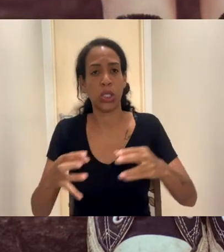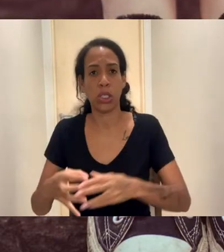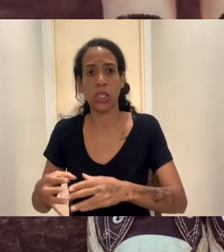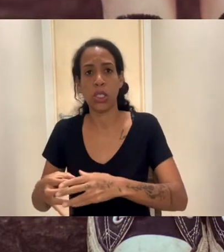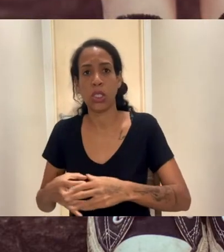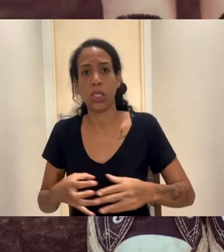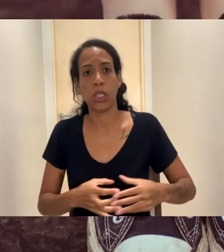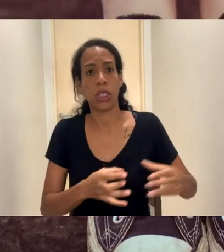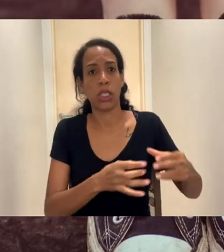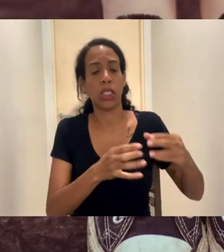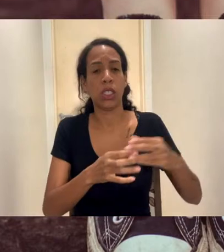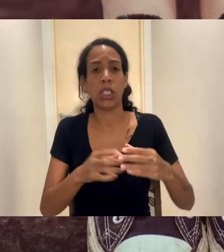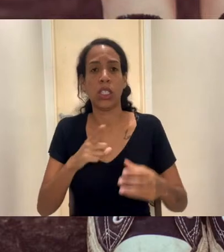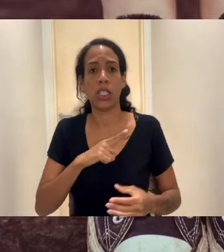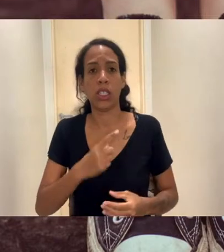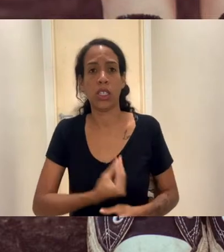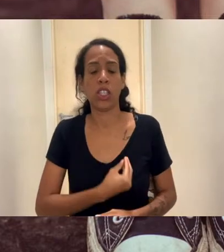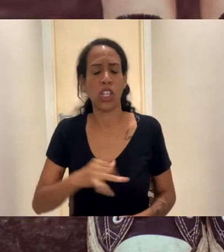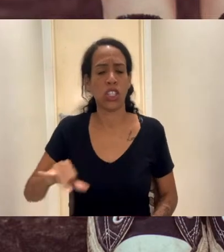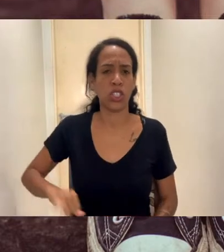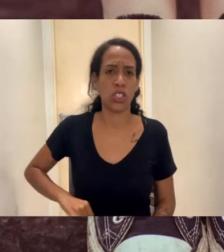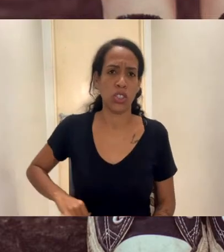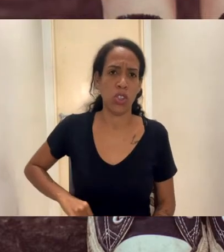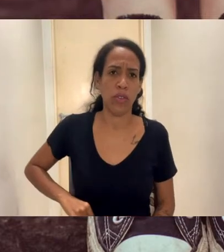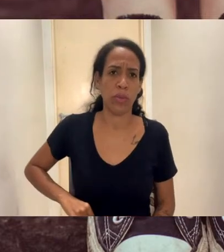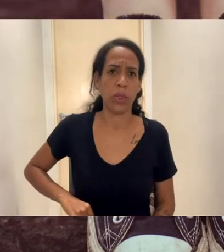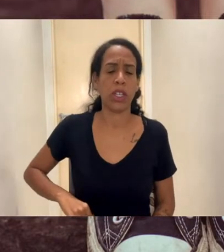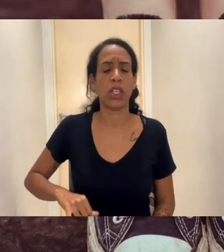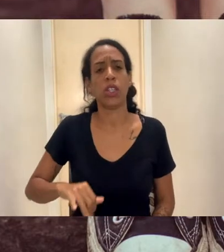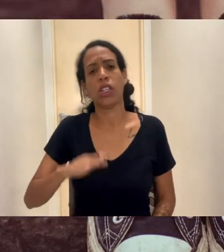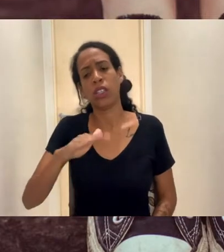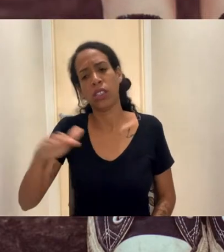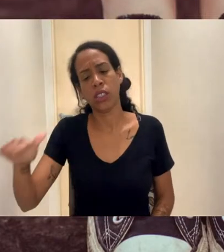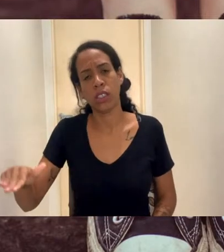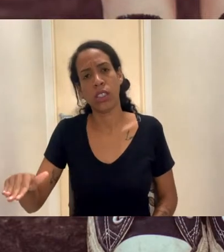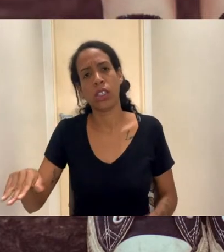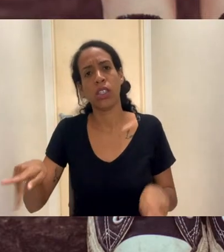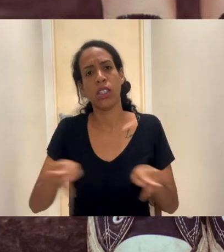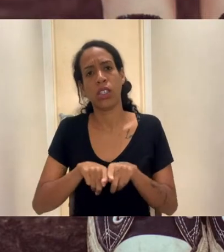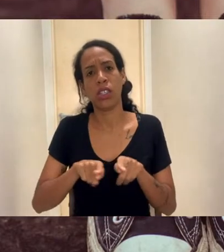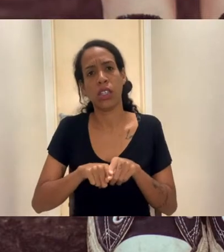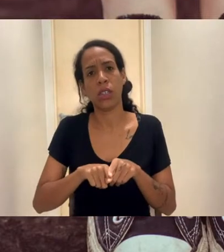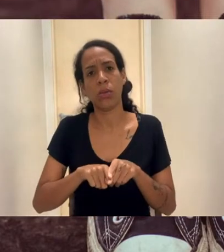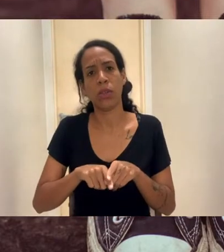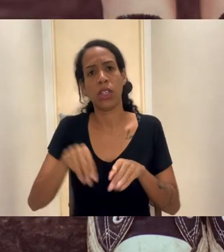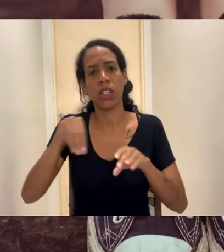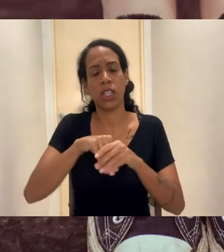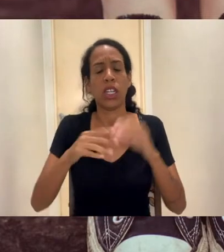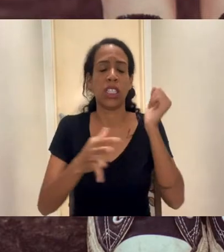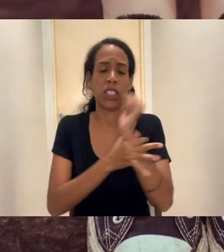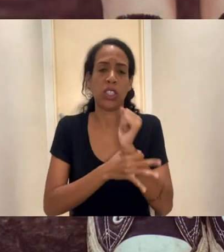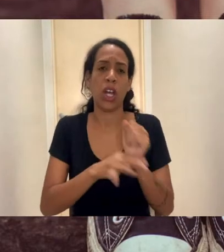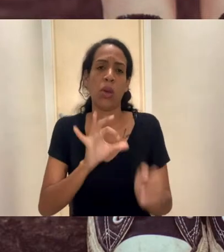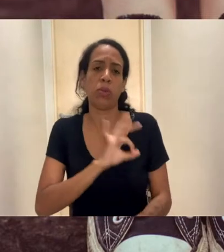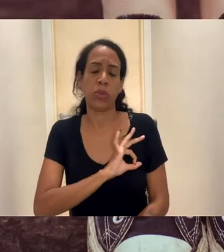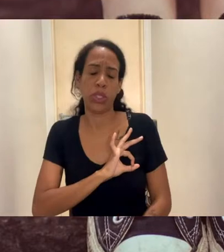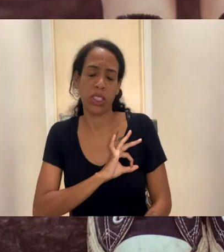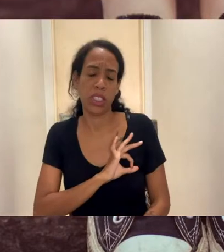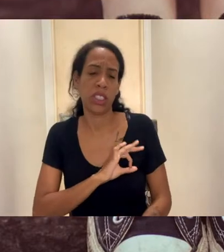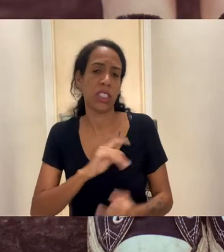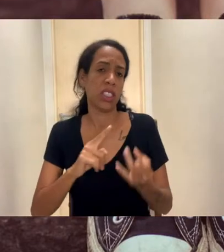Que, inclusive, tem gerado sofrimento tanto para os adolescentes como também para muitos operadores da segurança, da polícia militar,